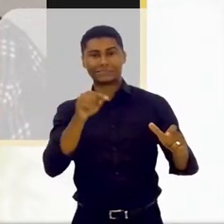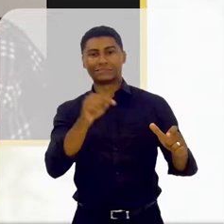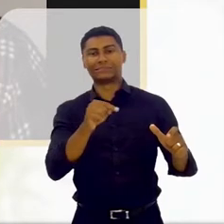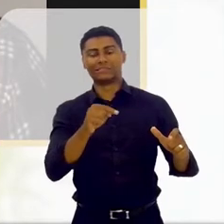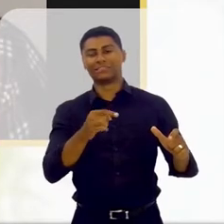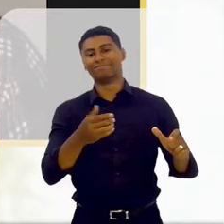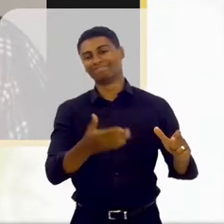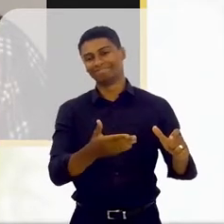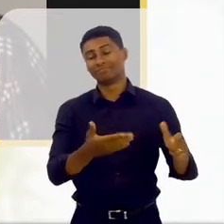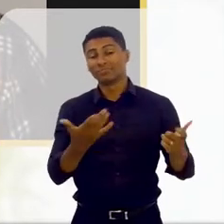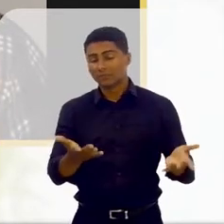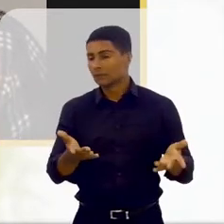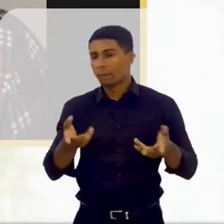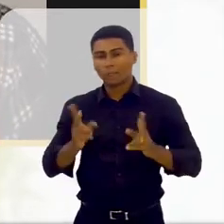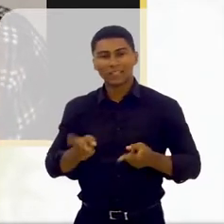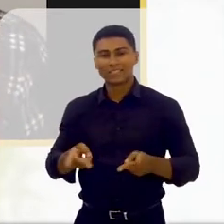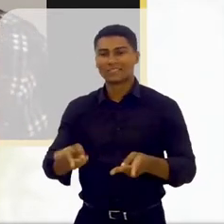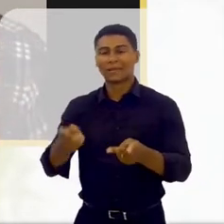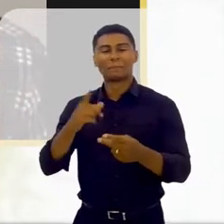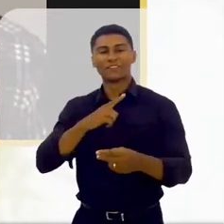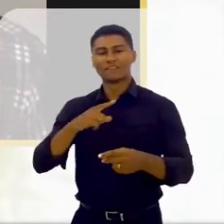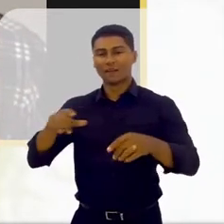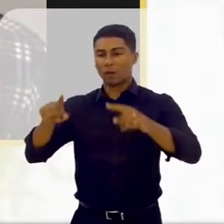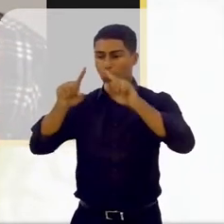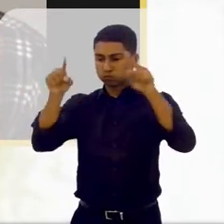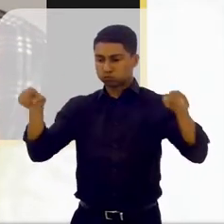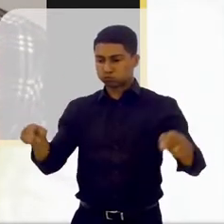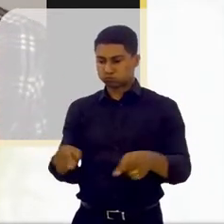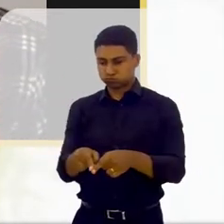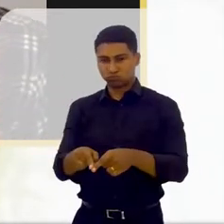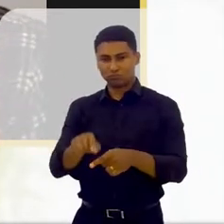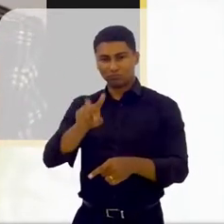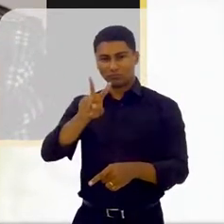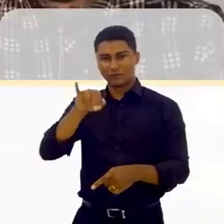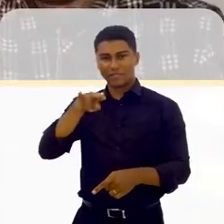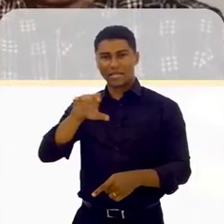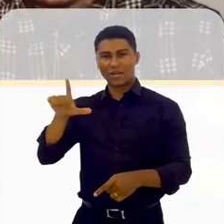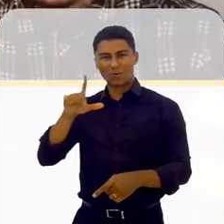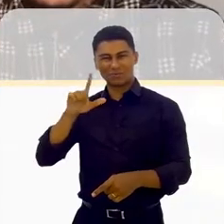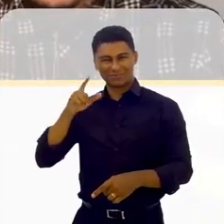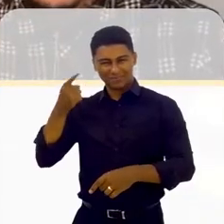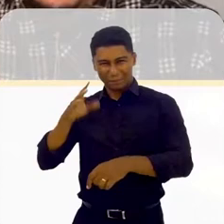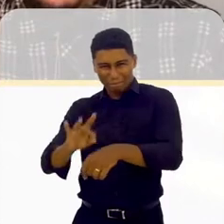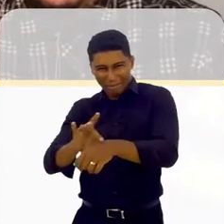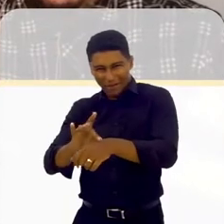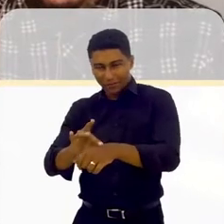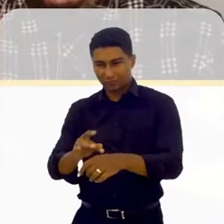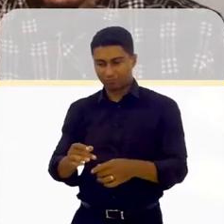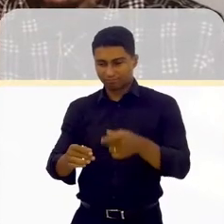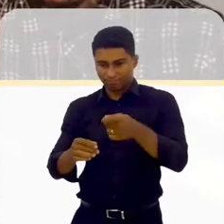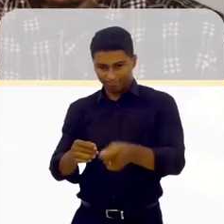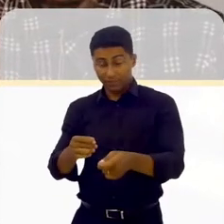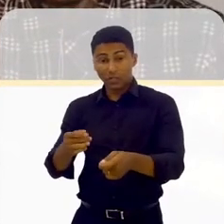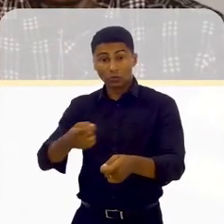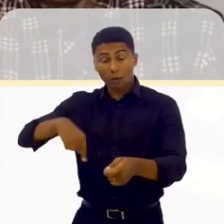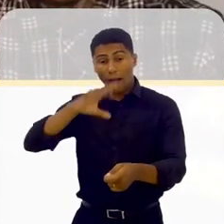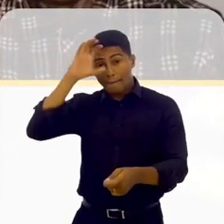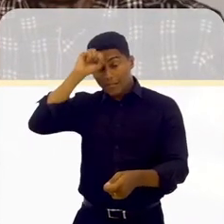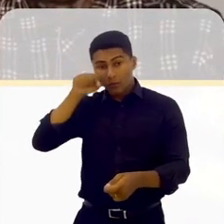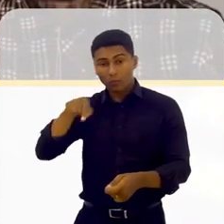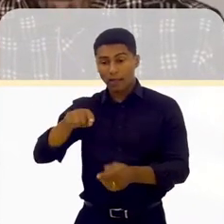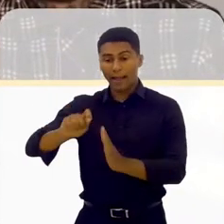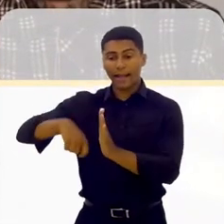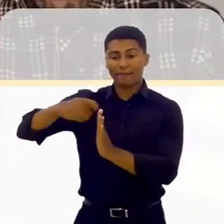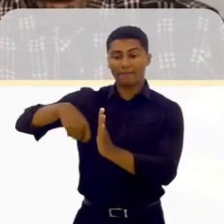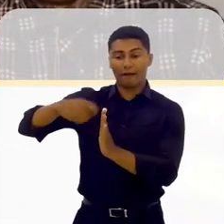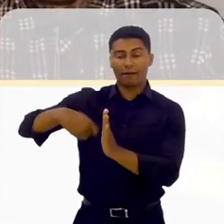época. Então, sempre teve ali a questão do vinil. Então, a gente aprendeu até mesmo gravar e fazer